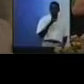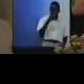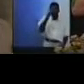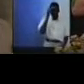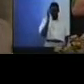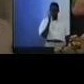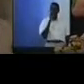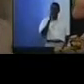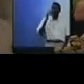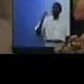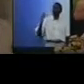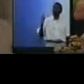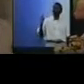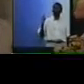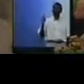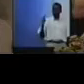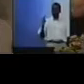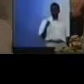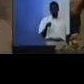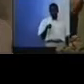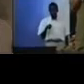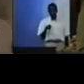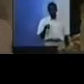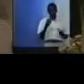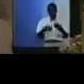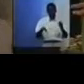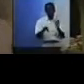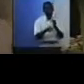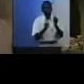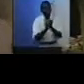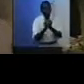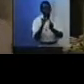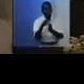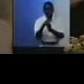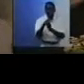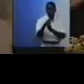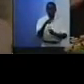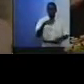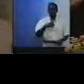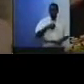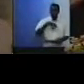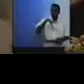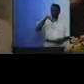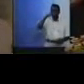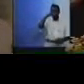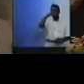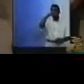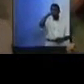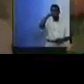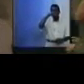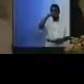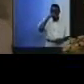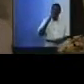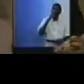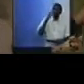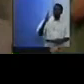não precisa estar fumando, você sabe que ela fumou. Porque ela tem fedor. Dá um abraço da paz, na missa você sente no cabelo. Eu digo